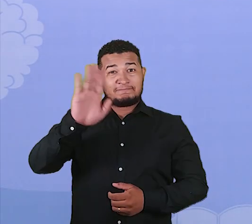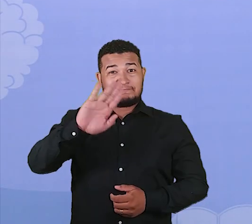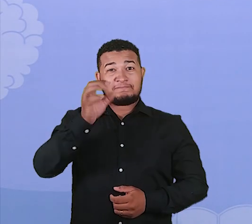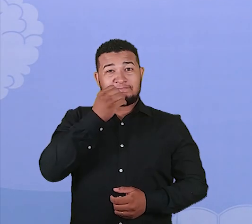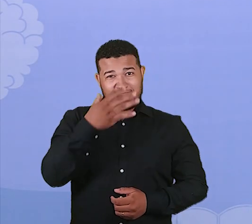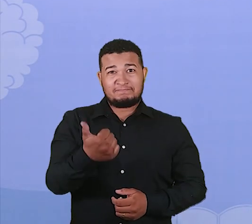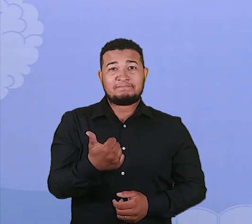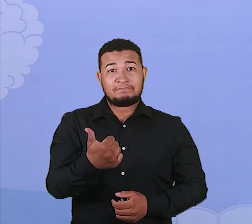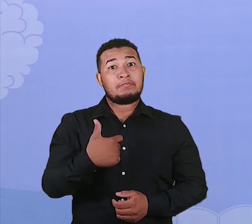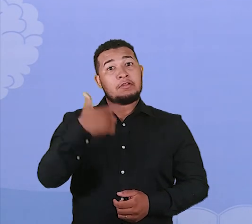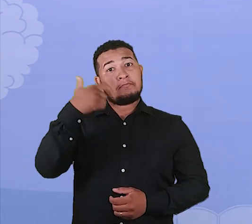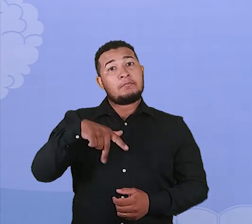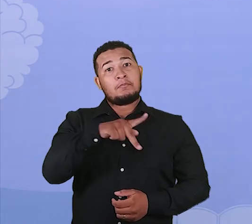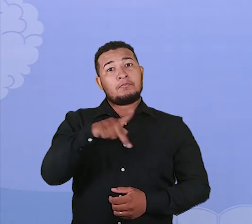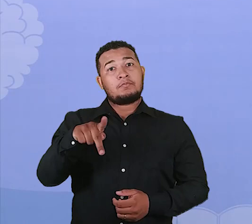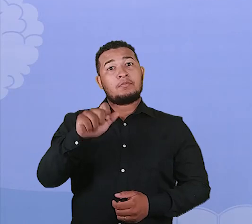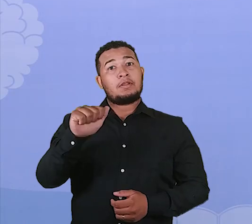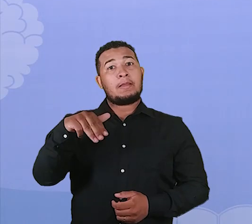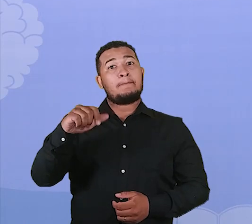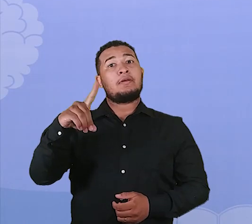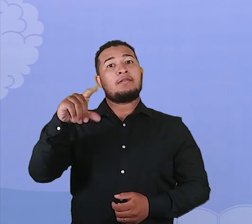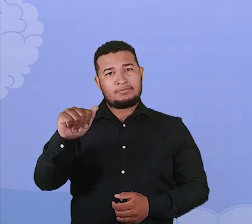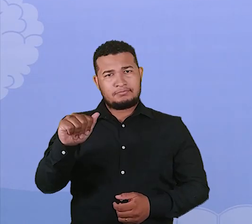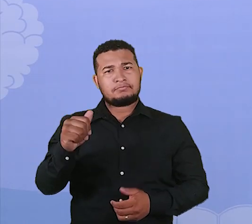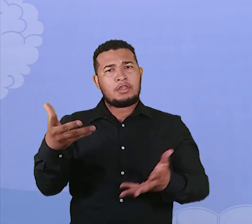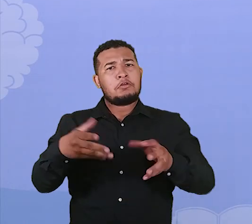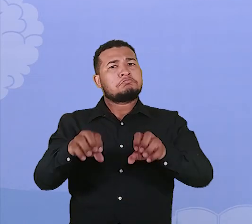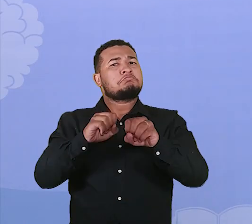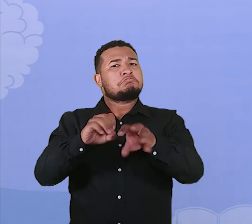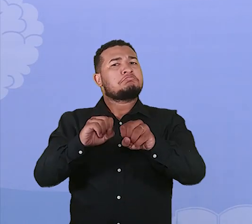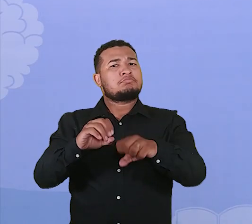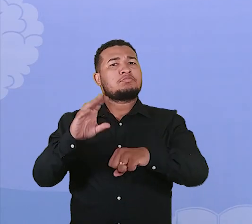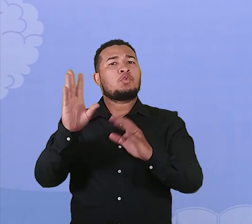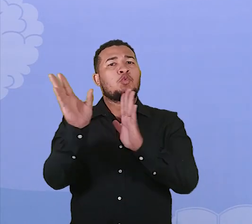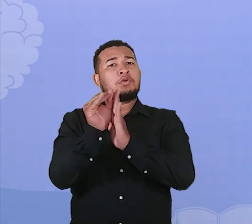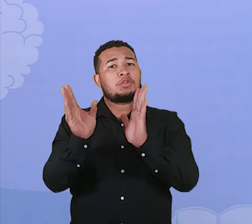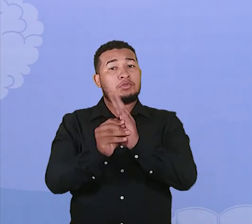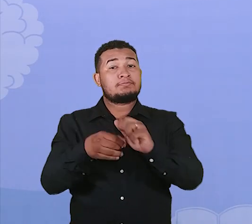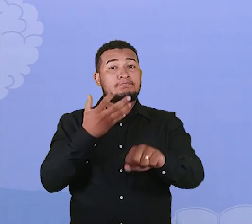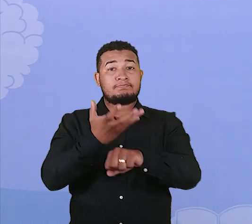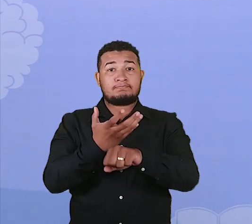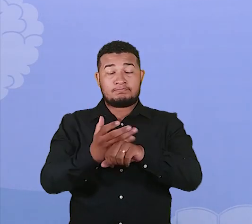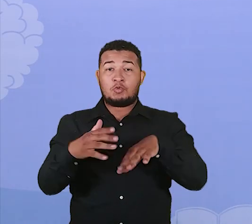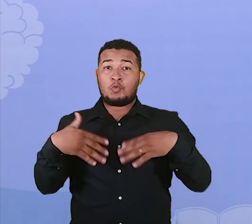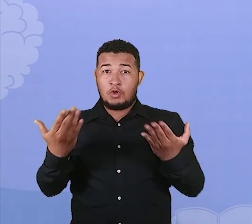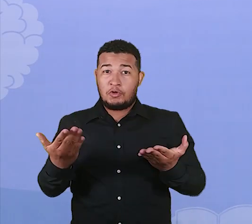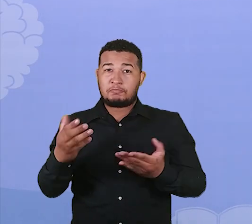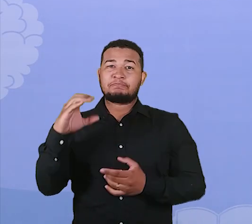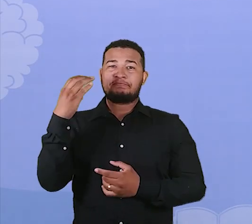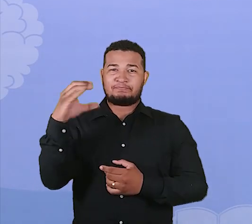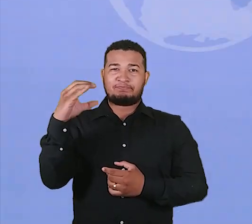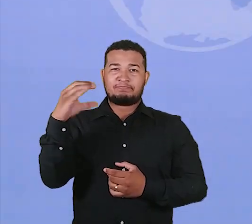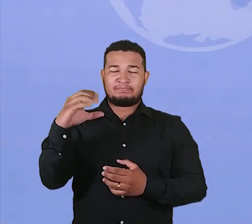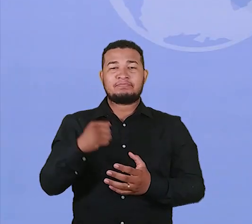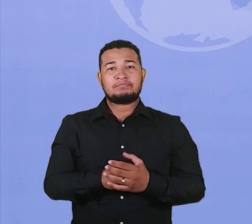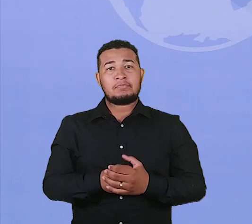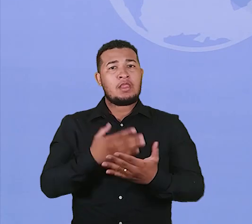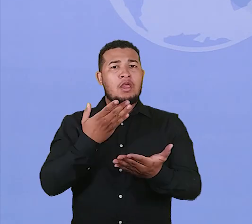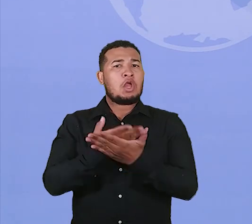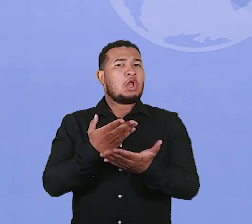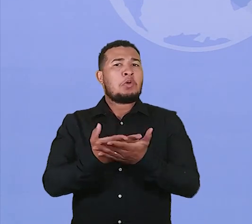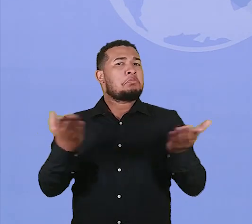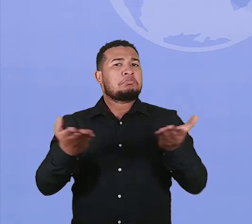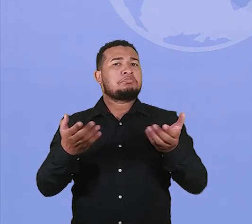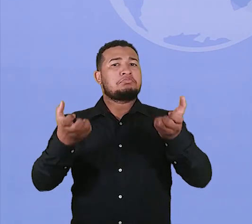o olá tudo bem eu sou professora mano da siri e vamos mostrar para vocês conteúdos de ciências na